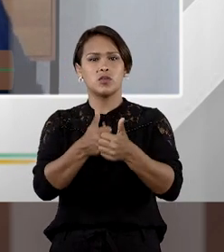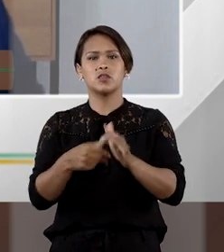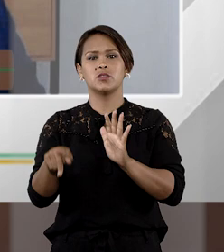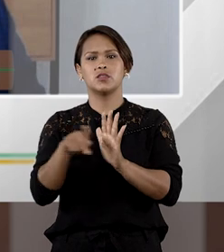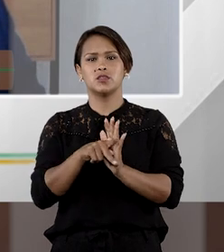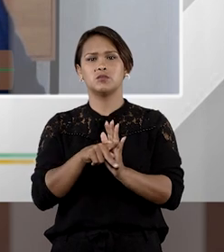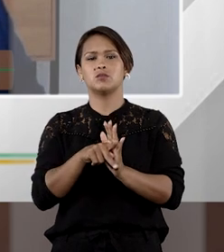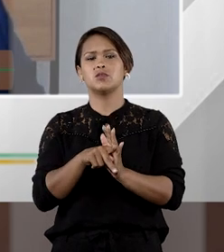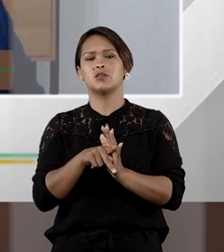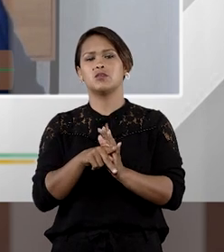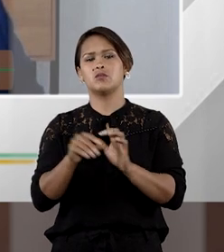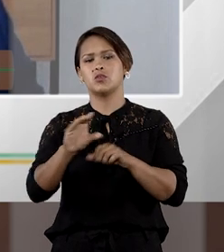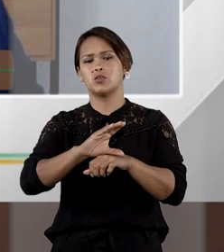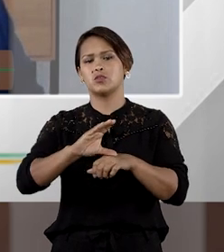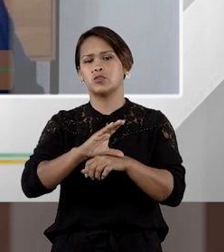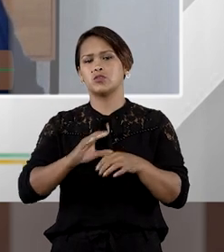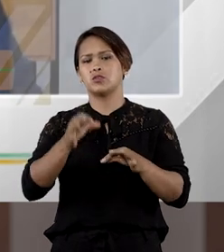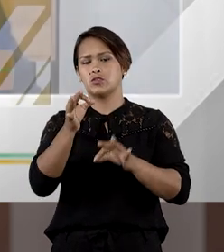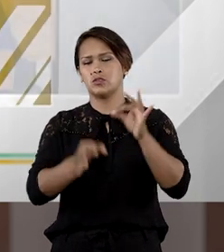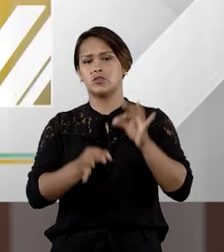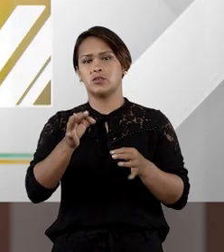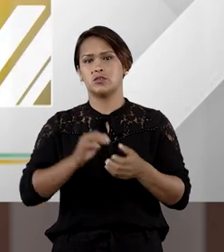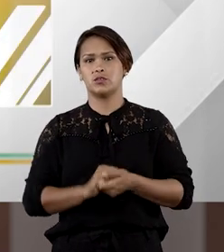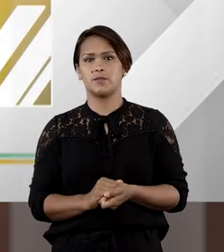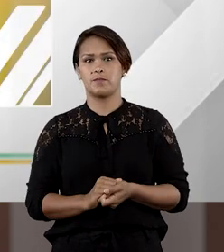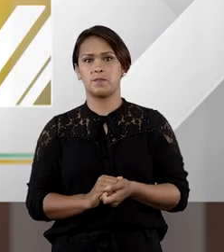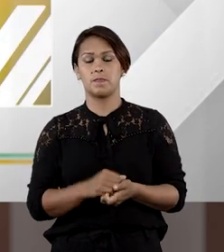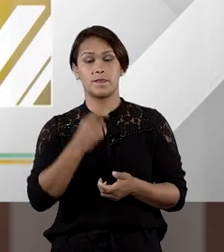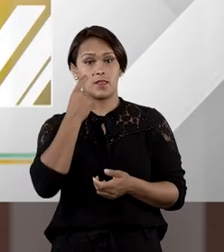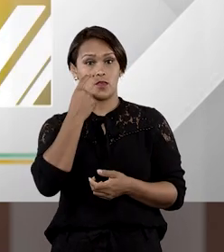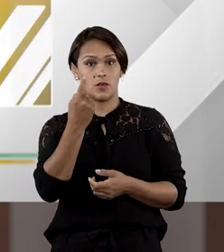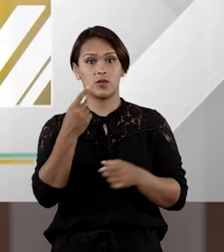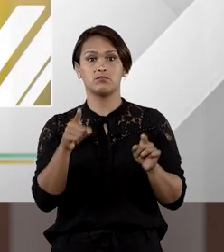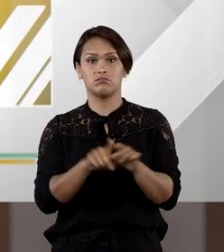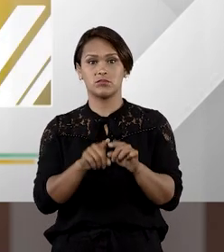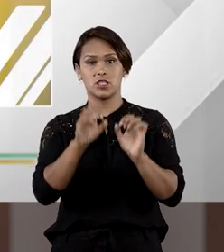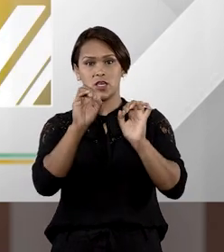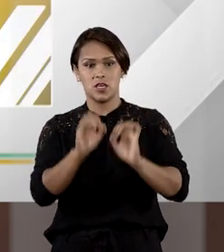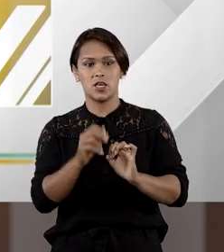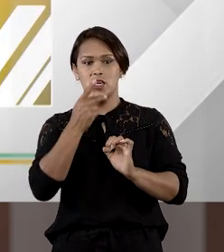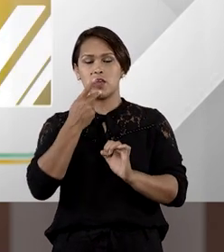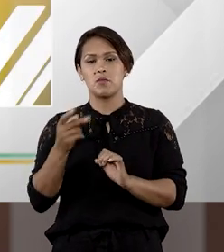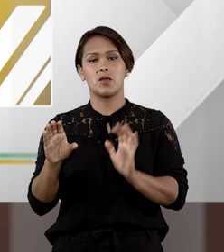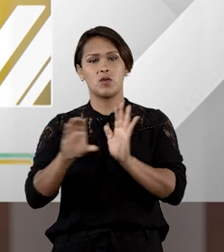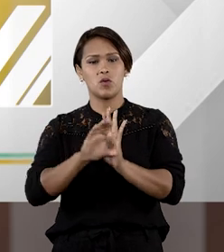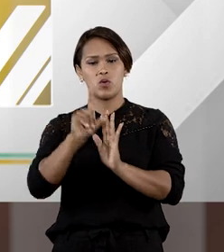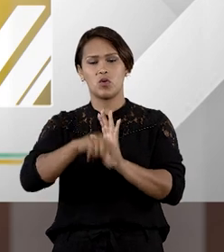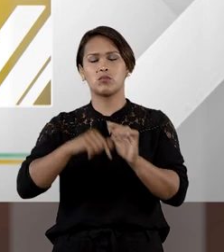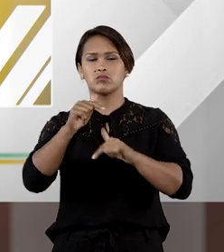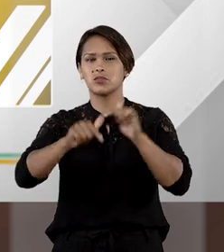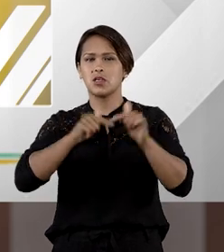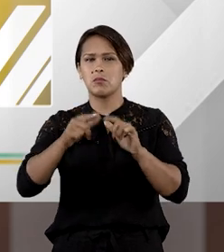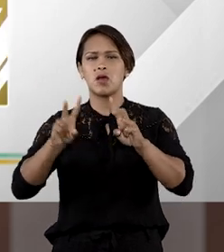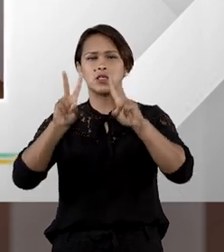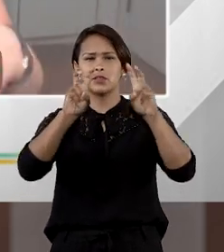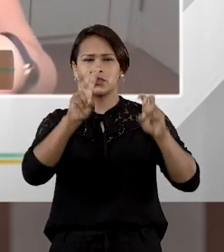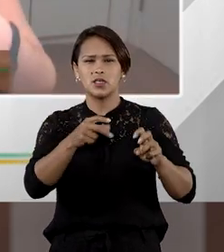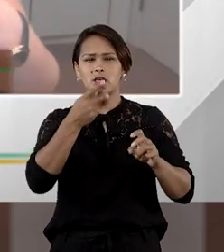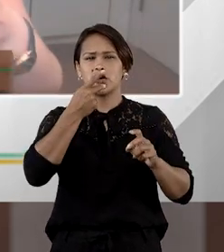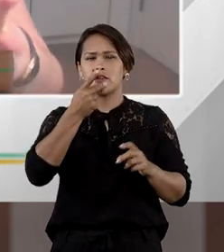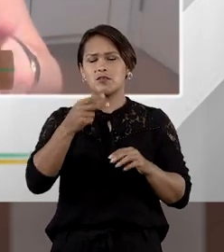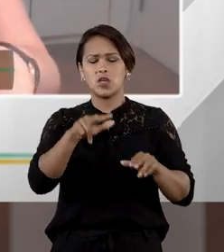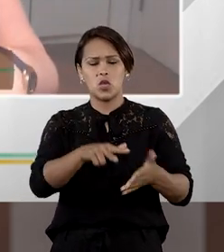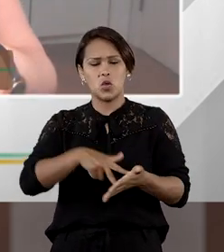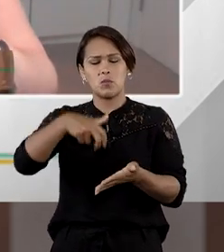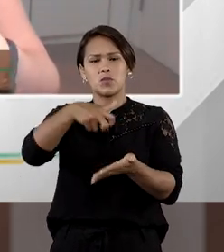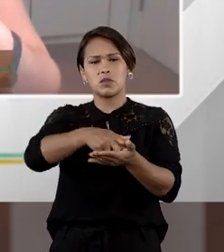na própria construção jurisprudencial. Olha, isso é muito interessante, né? Mesmo o Código de Processo Civil trabalha o assunto, quando ele está falando de